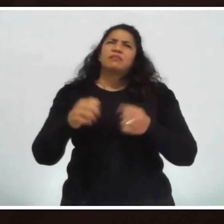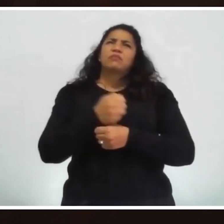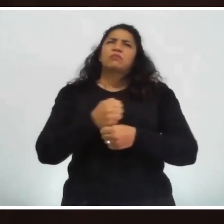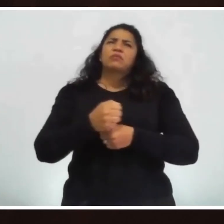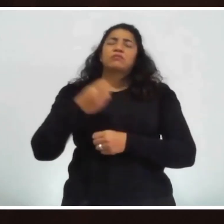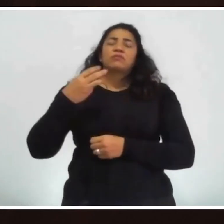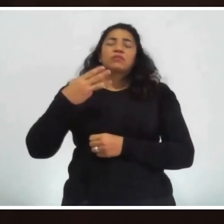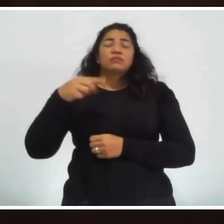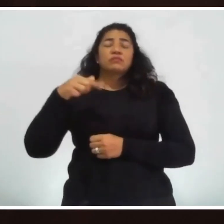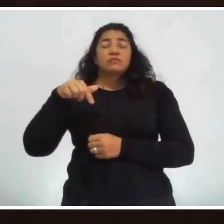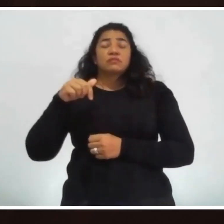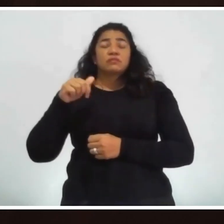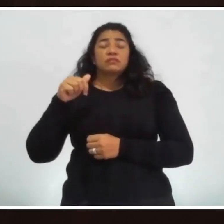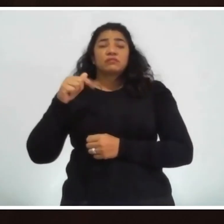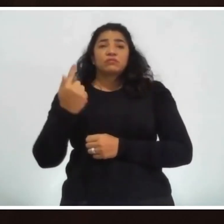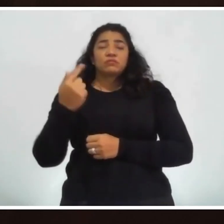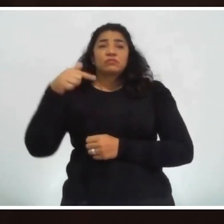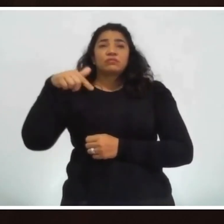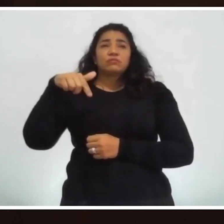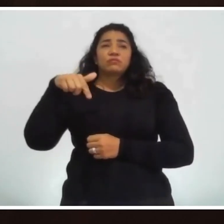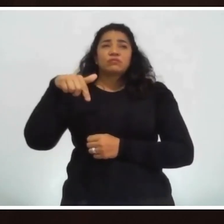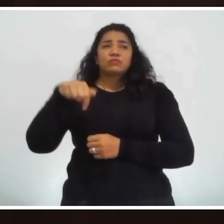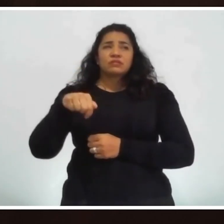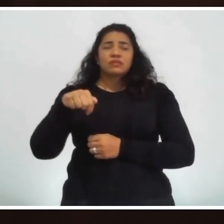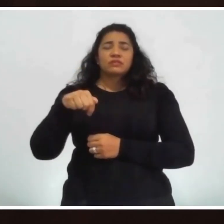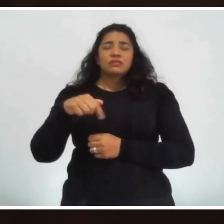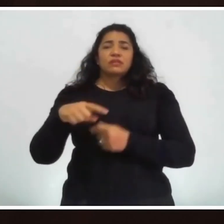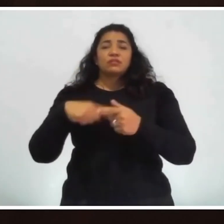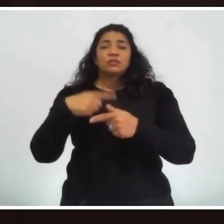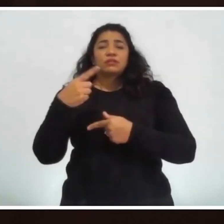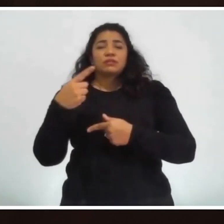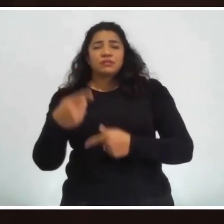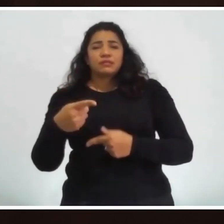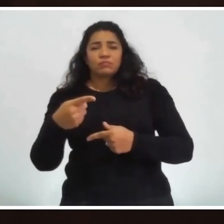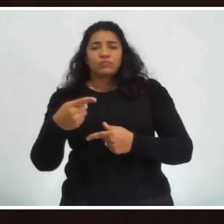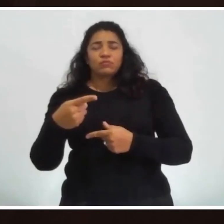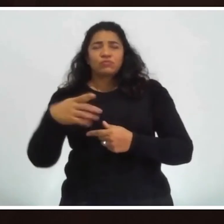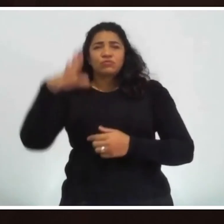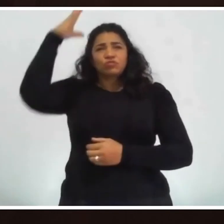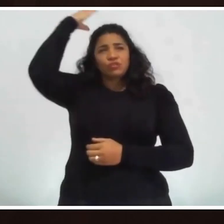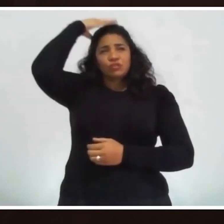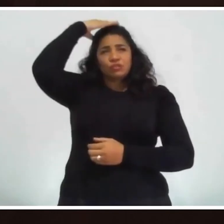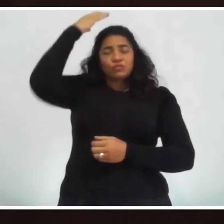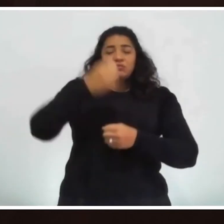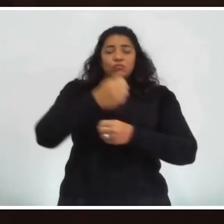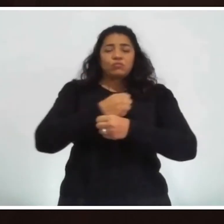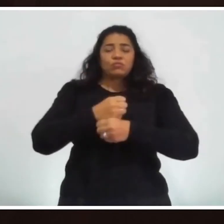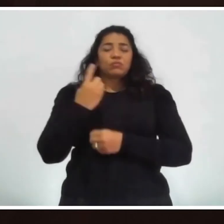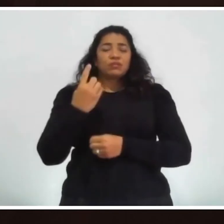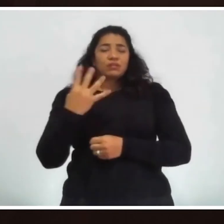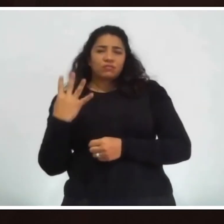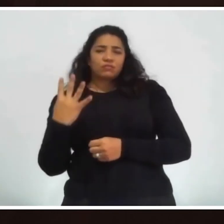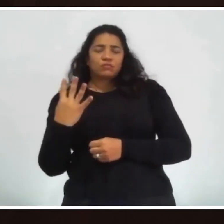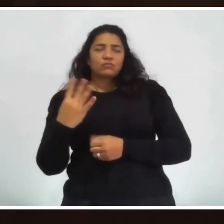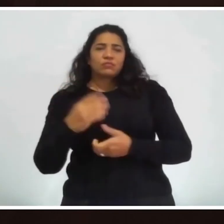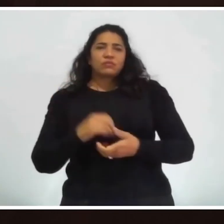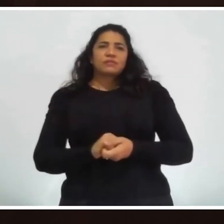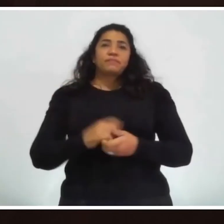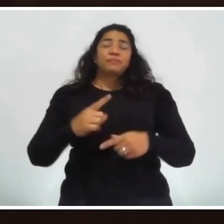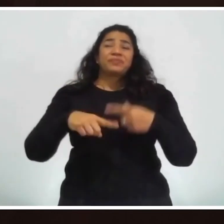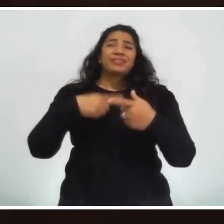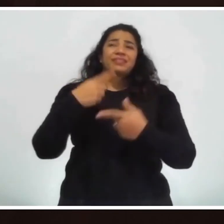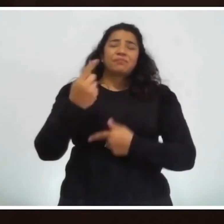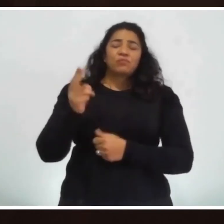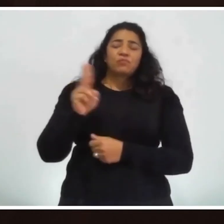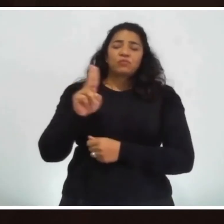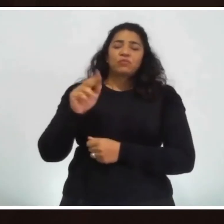godos, no ano de 378, após reinar 14 anos. O grande serviço de Atanásio, que Atanásio